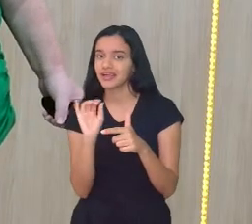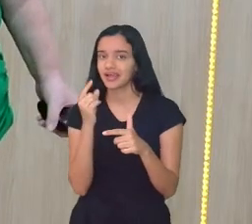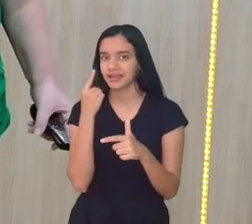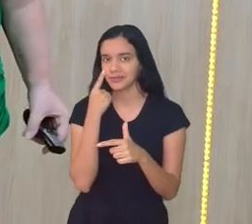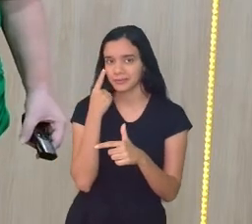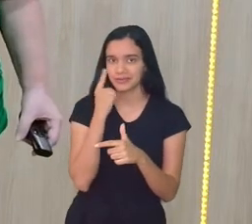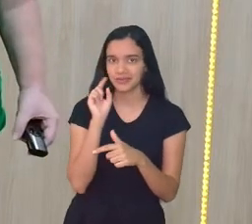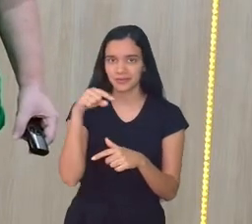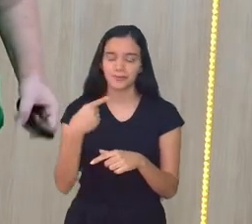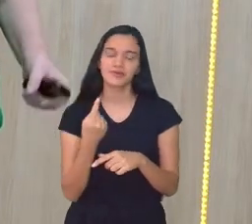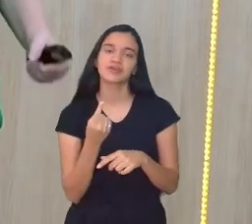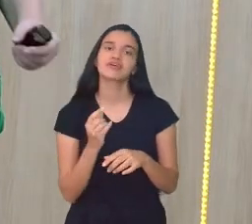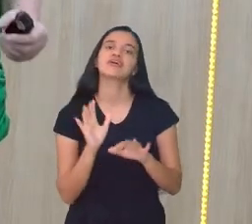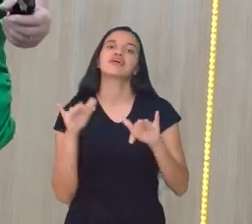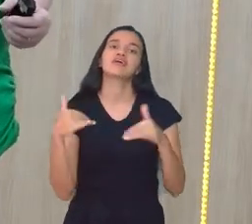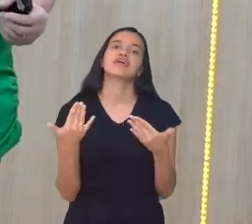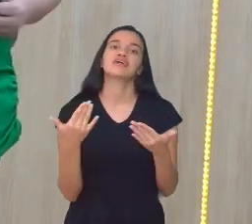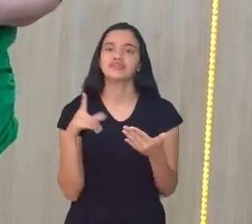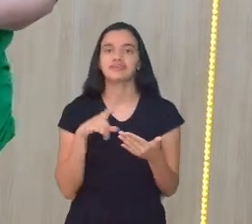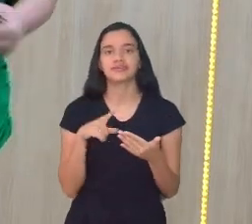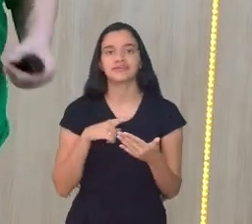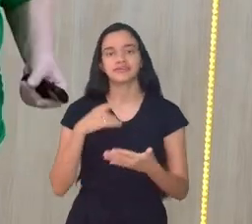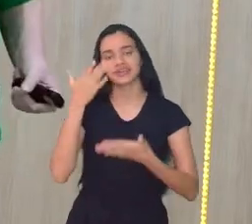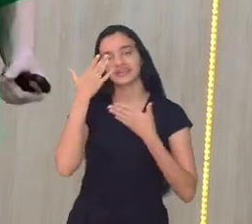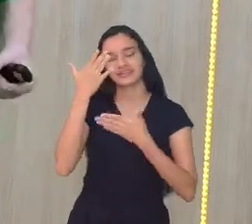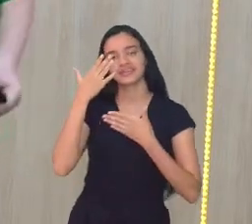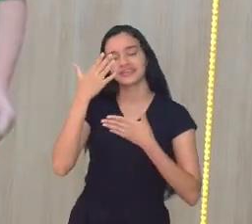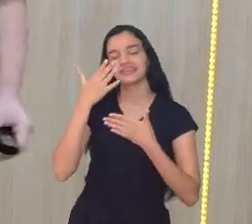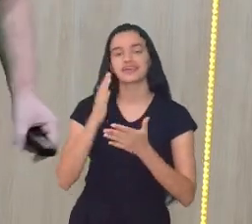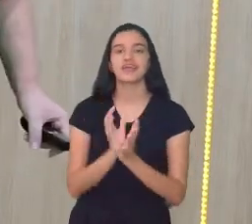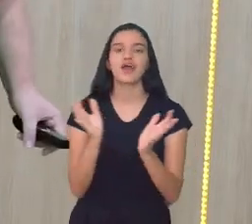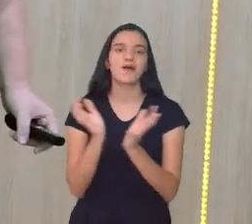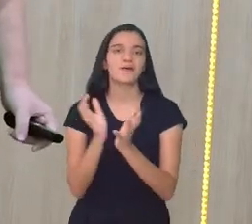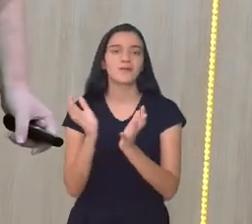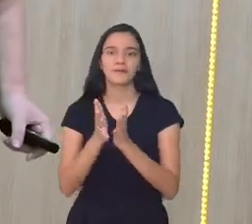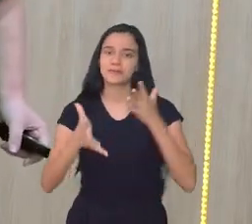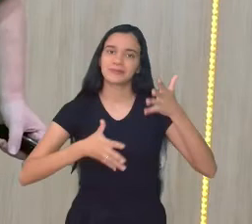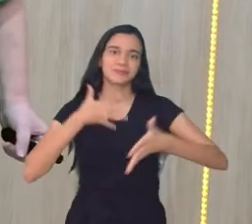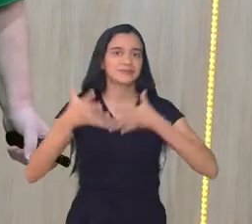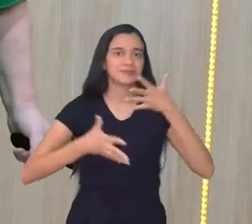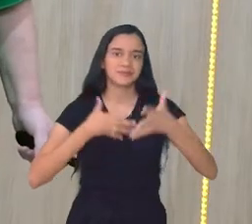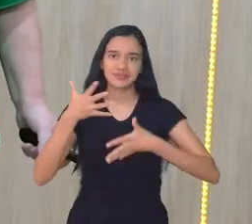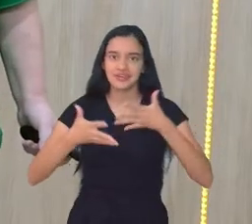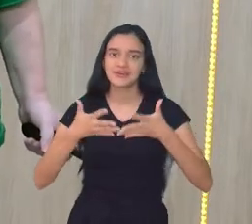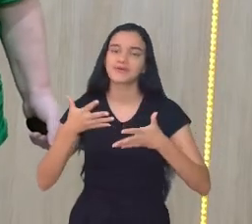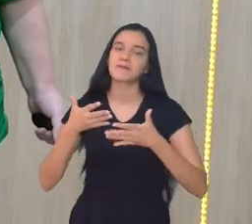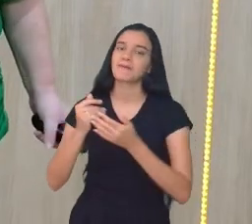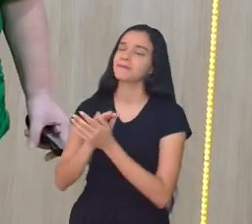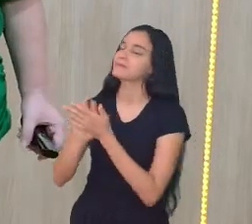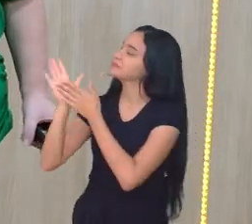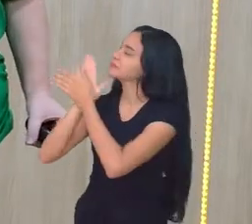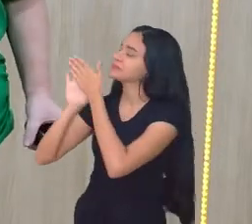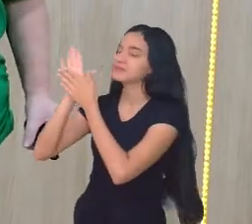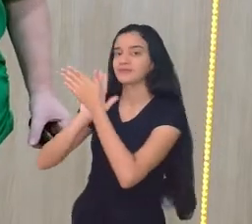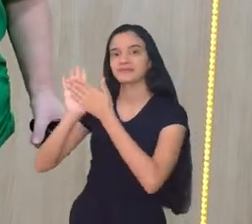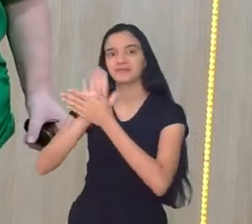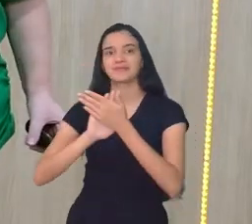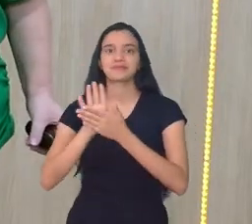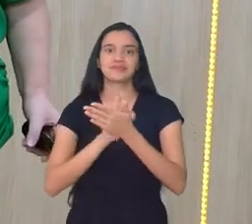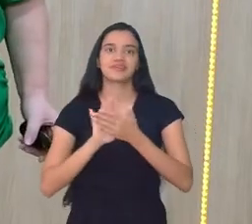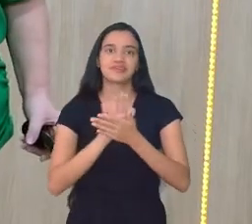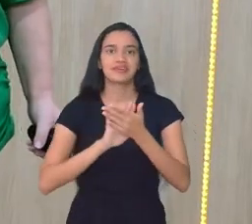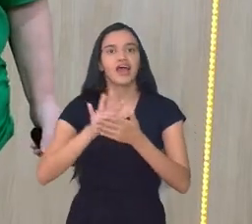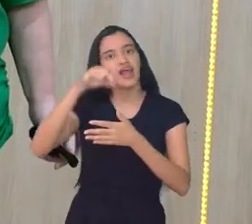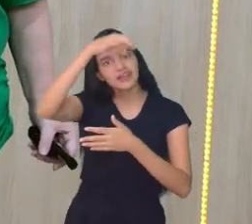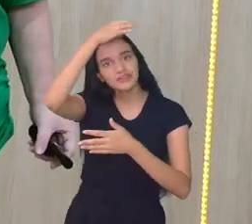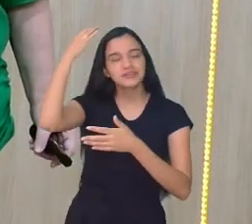depois. Gente, eu tenho que agradecer à equipe de Libras, porque eu não falo Libras. Muito obrigada. Esses são os anjos